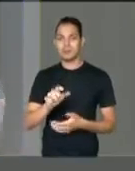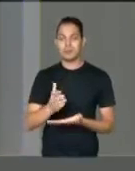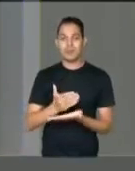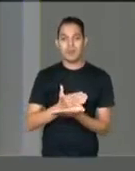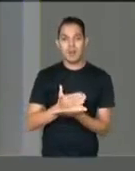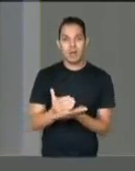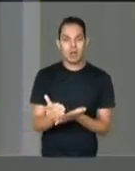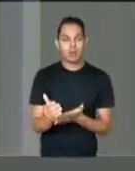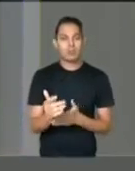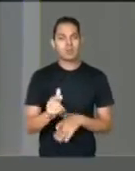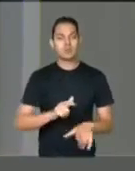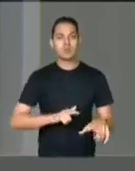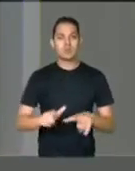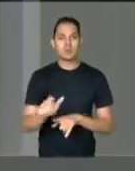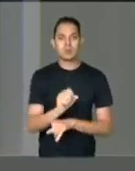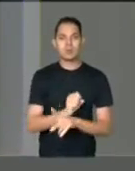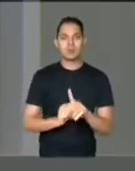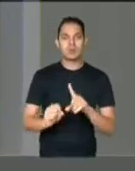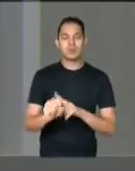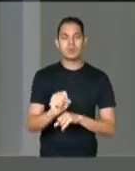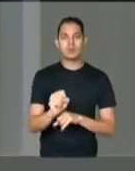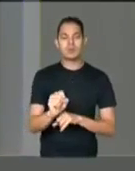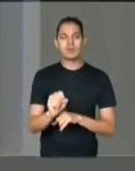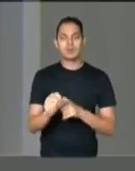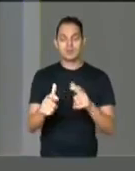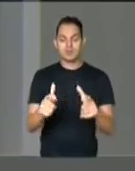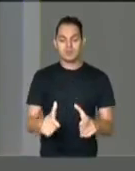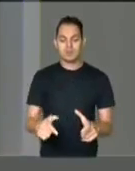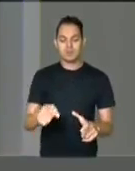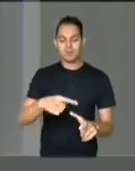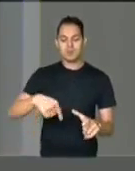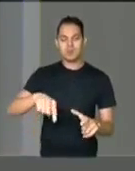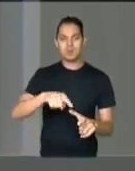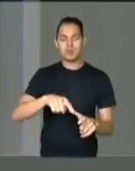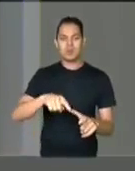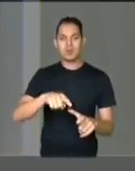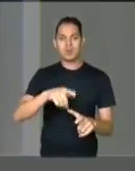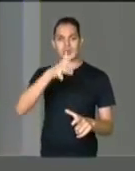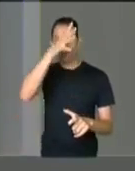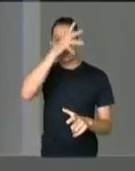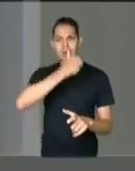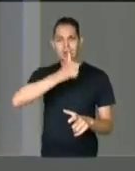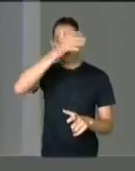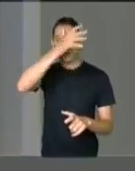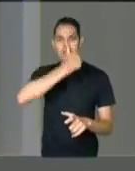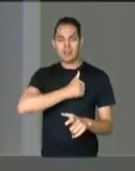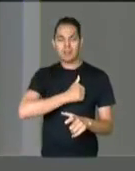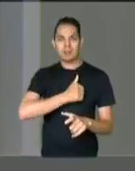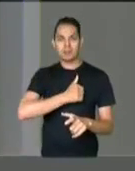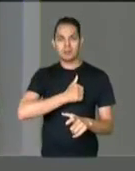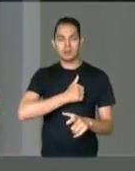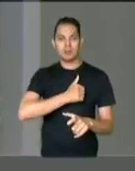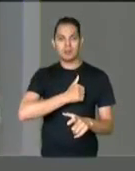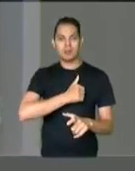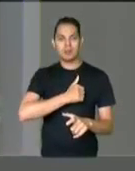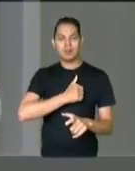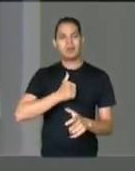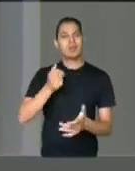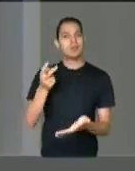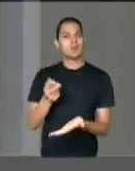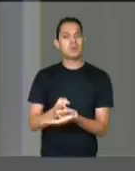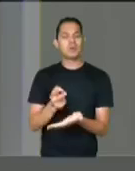obras sociais num galinheiro e tornou-se, sem dúvida nenhuma, uma